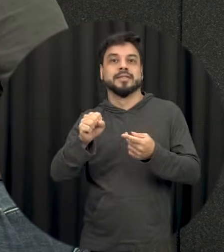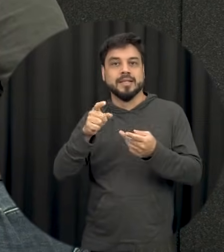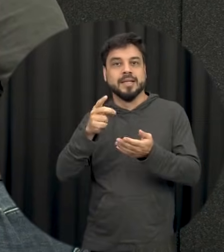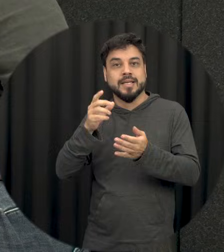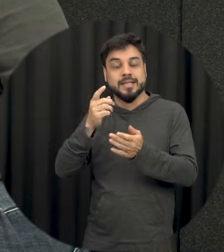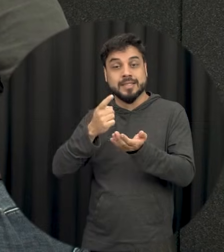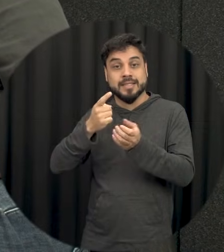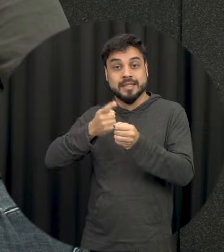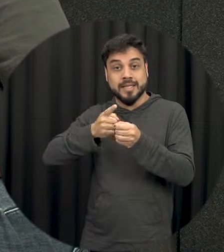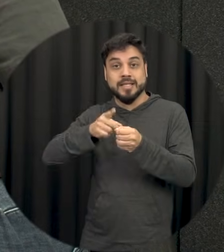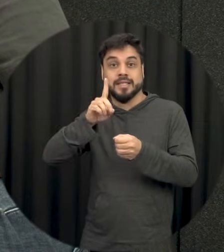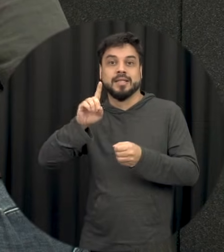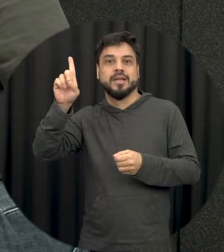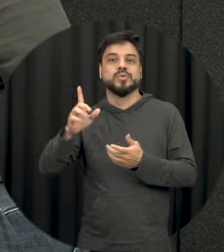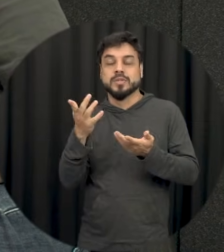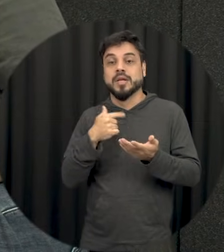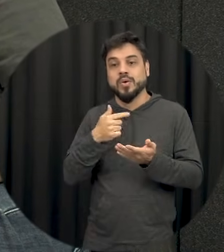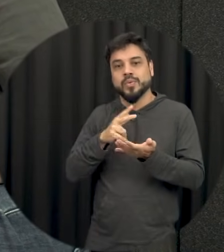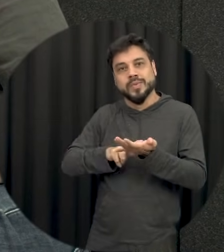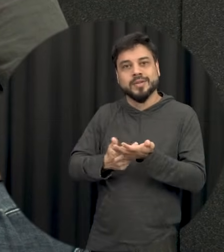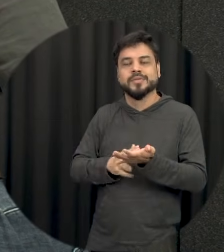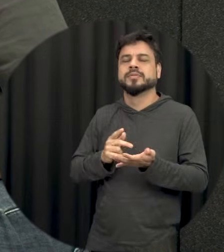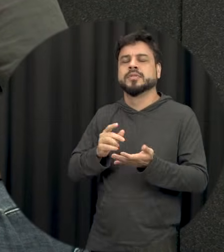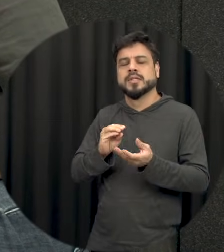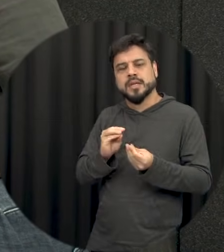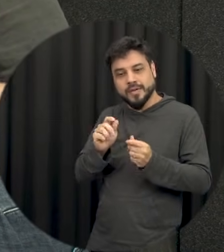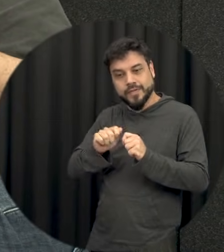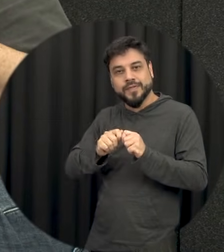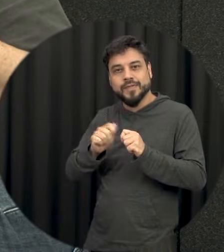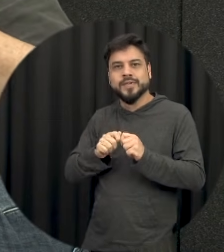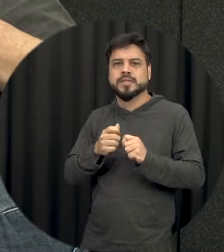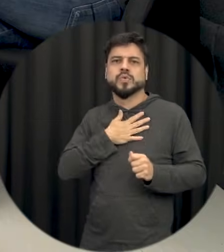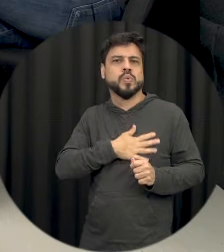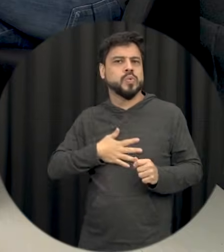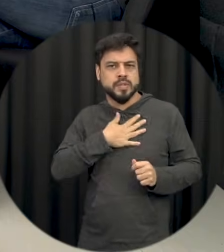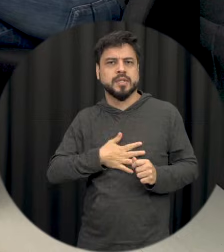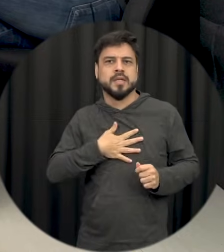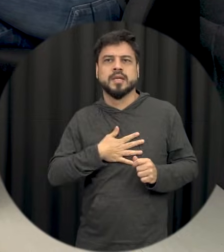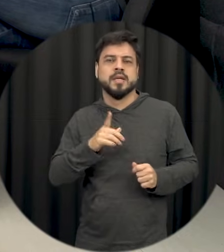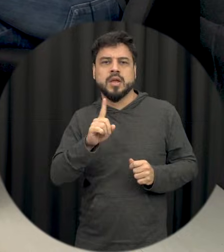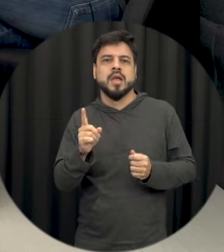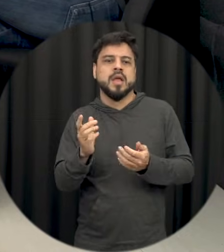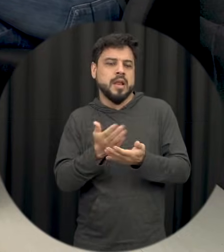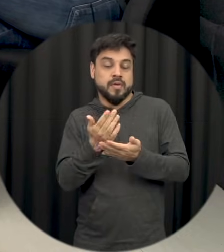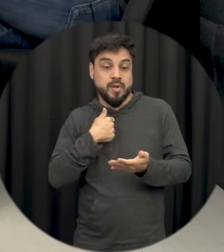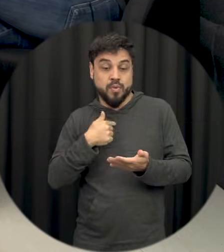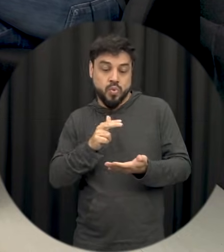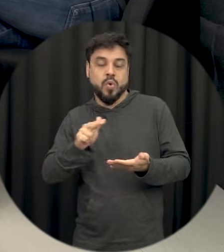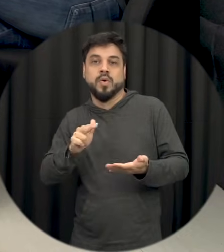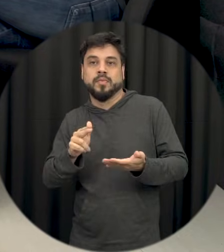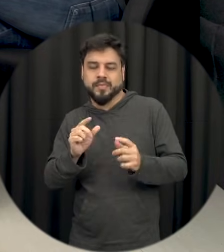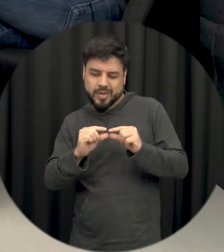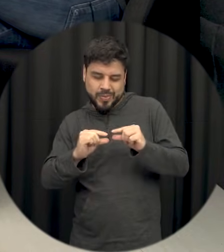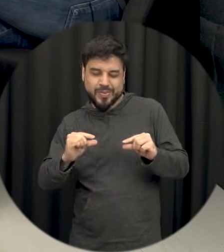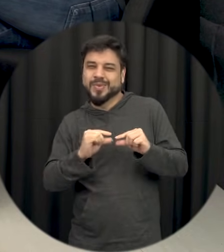bastante importante e que eu gostei muito de fazer isso, né, e mesmo não sendo livros que levam meu nome, aparece pequenininho lá, né,